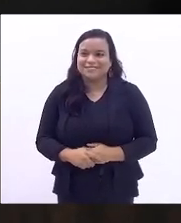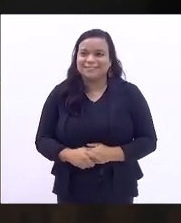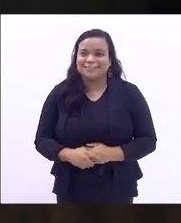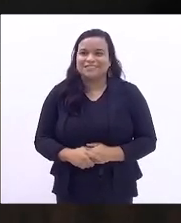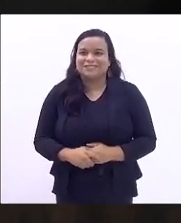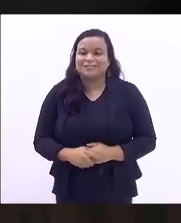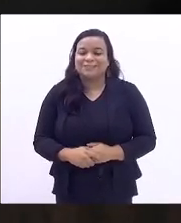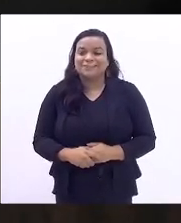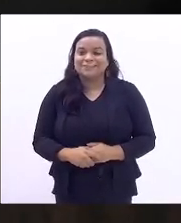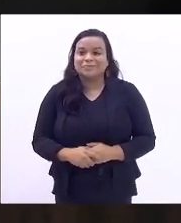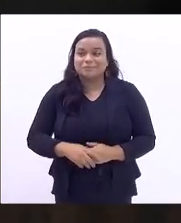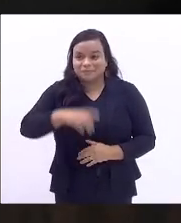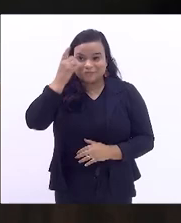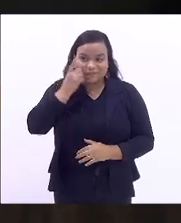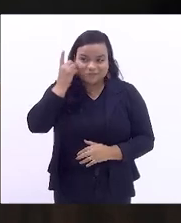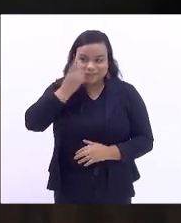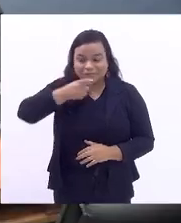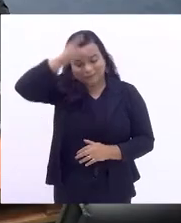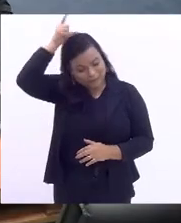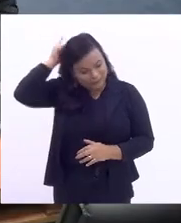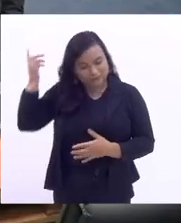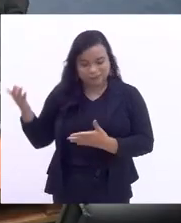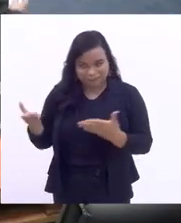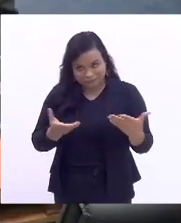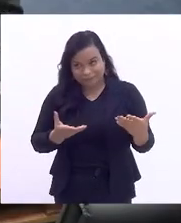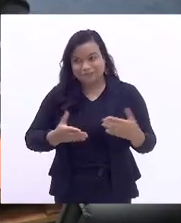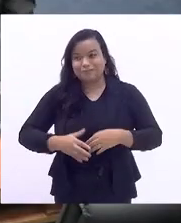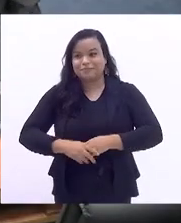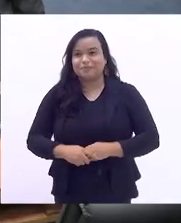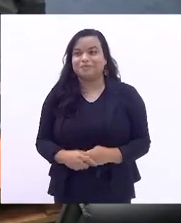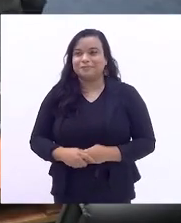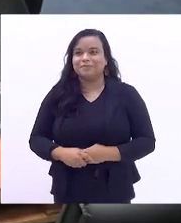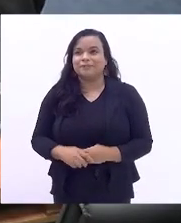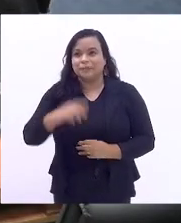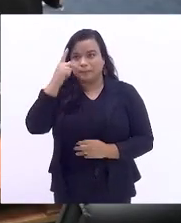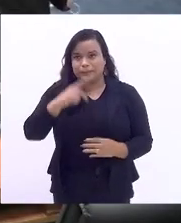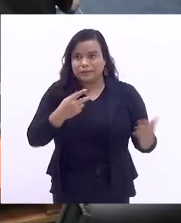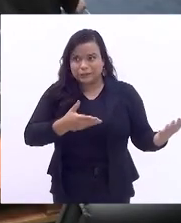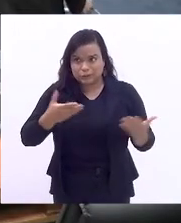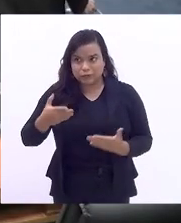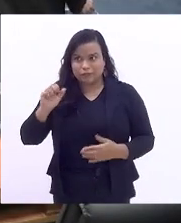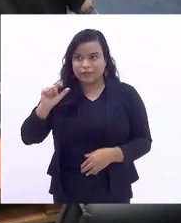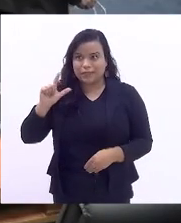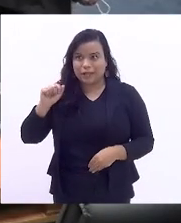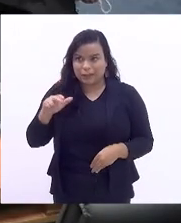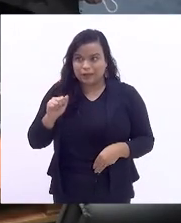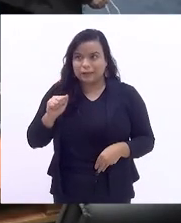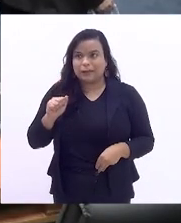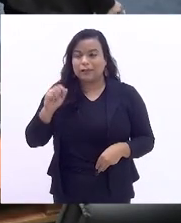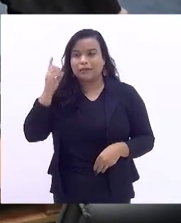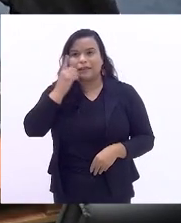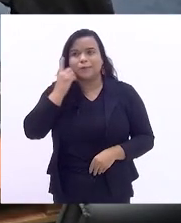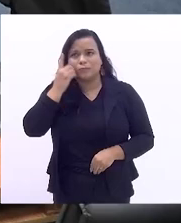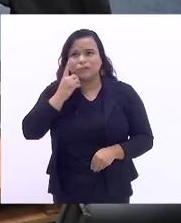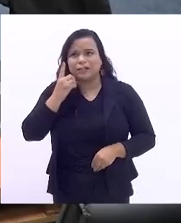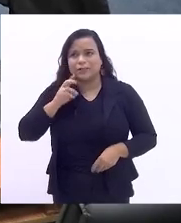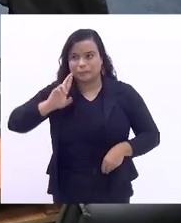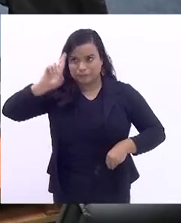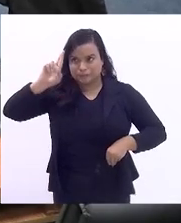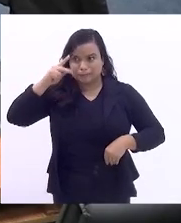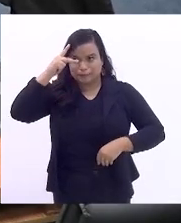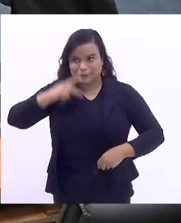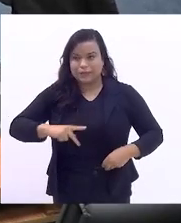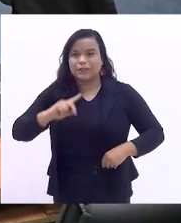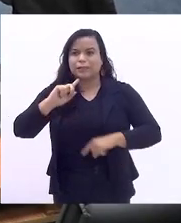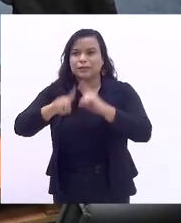o resultado Luiz Paulo à presidência convida a deputada Ana para ficar conduzir a presidência depois